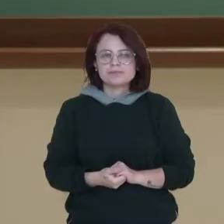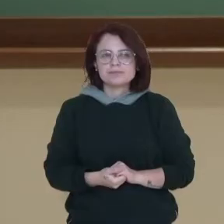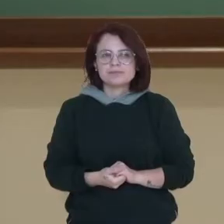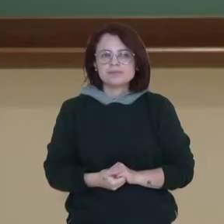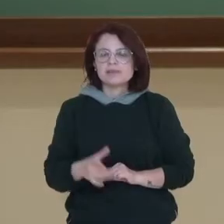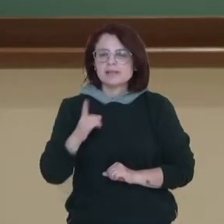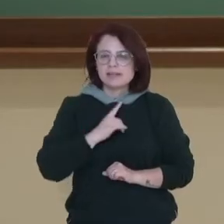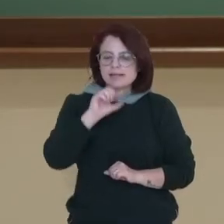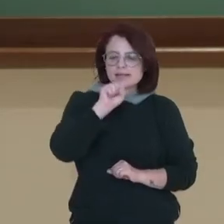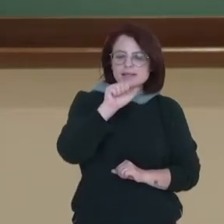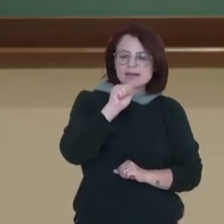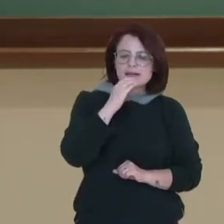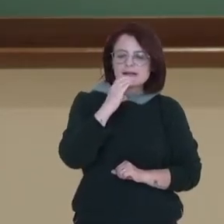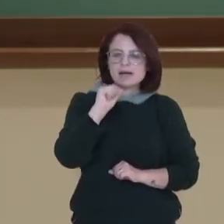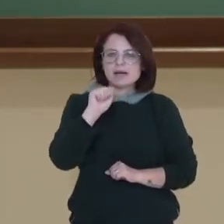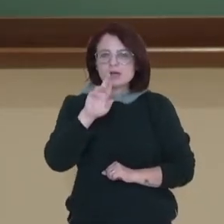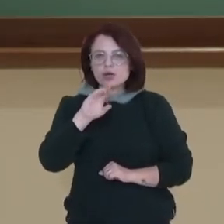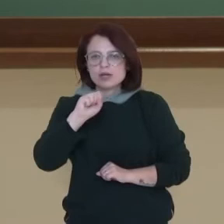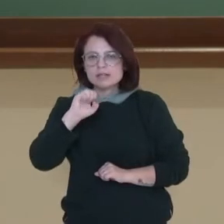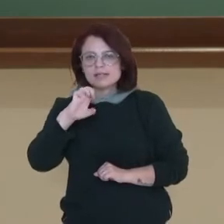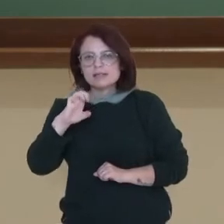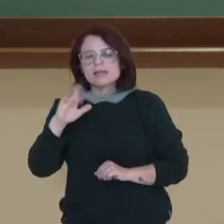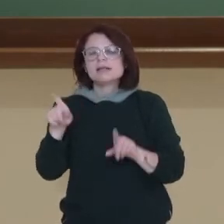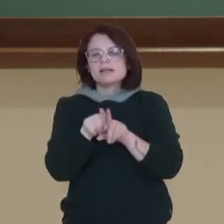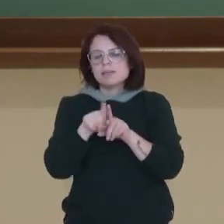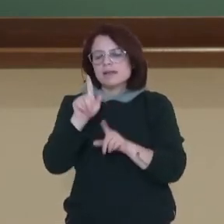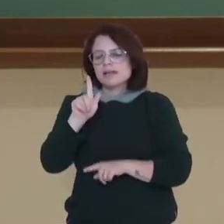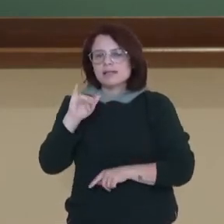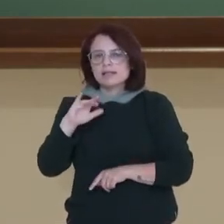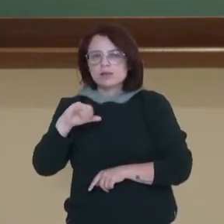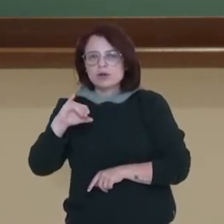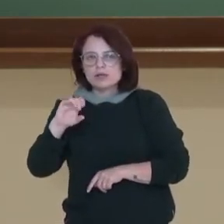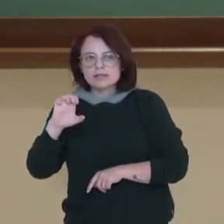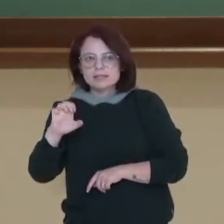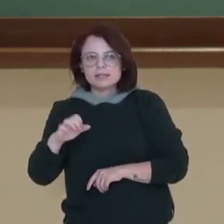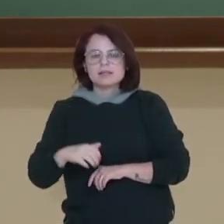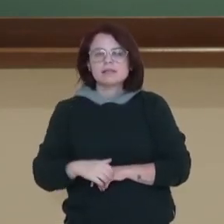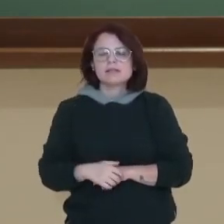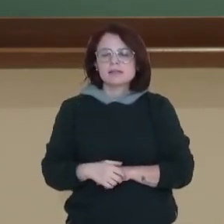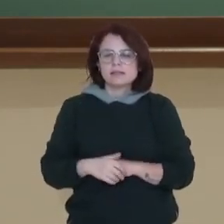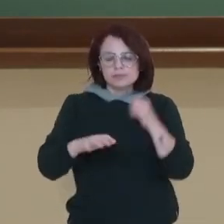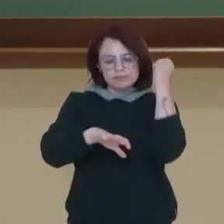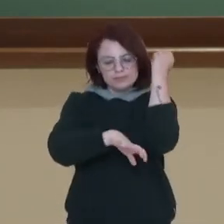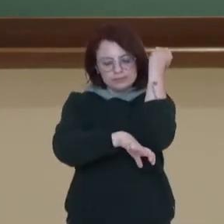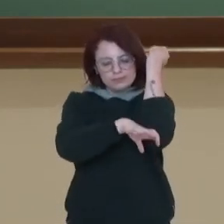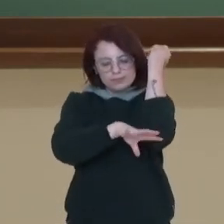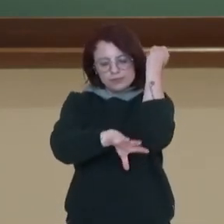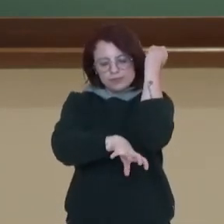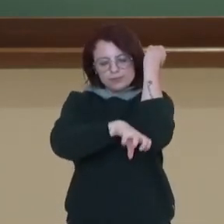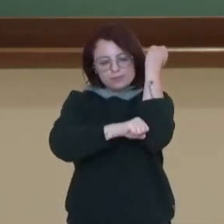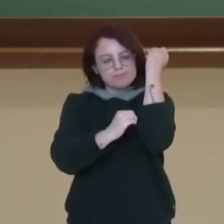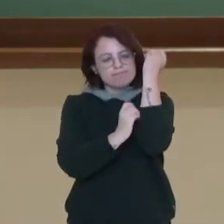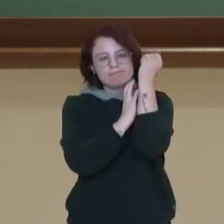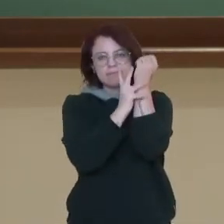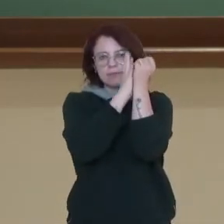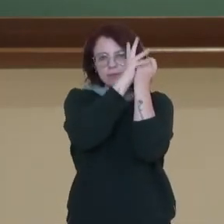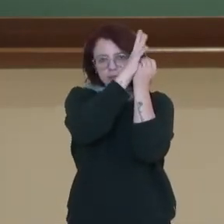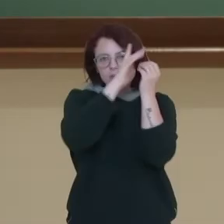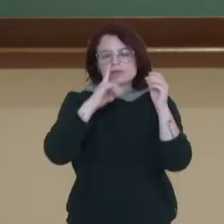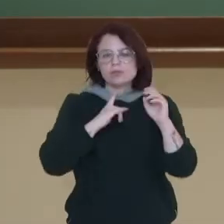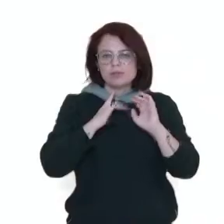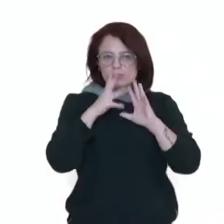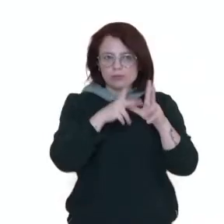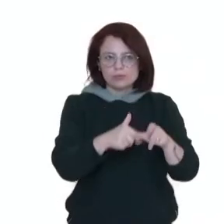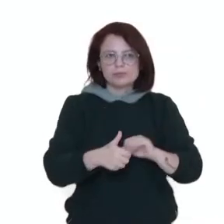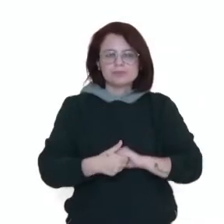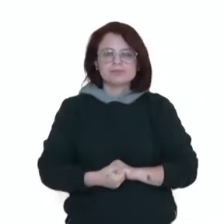no floema para a planta toda, das folhas em direção às raízes, né, e passando por todo o caule dela. Tá? Então, essa é através da